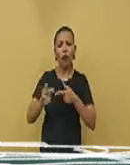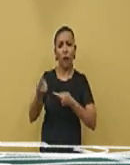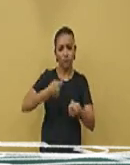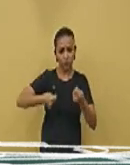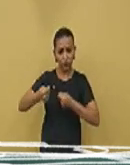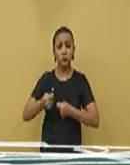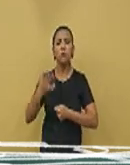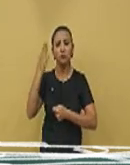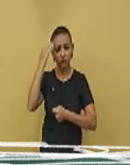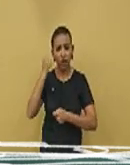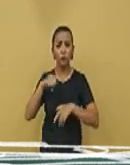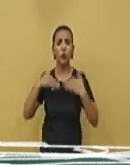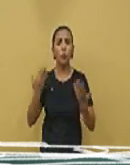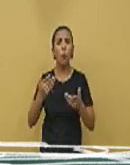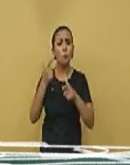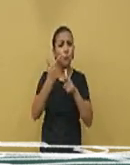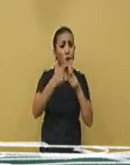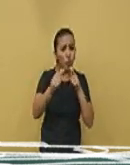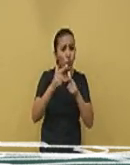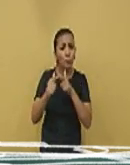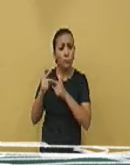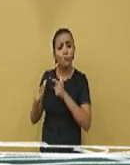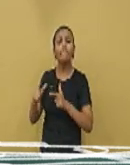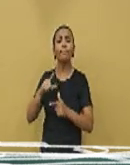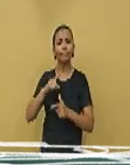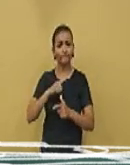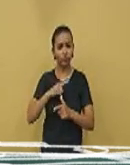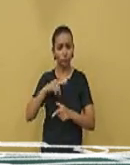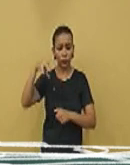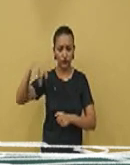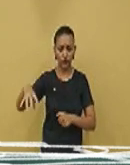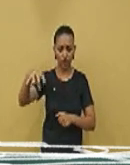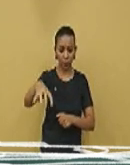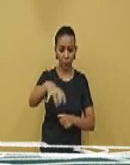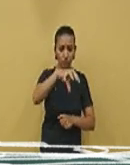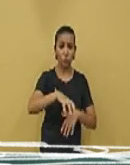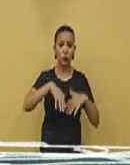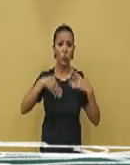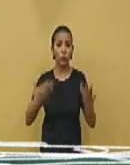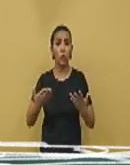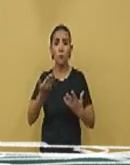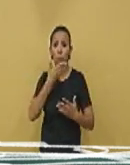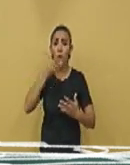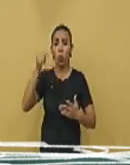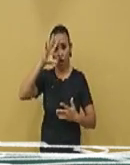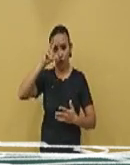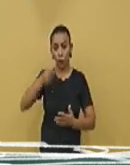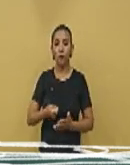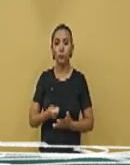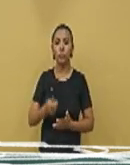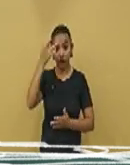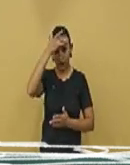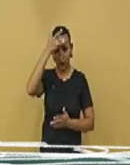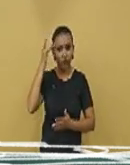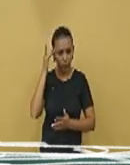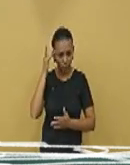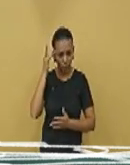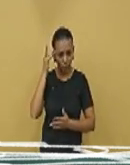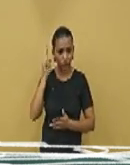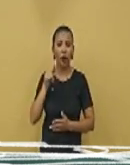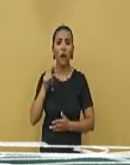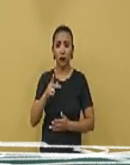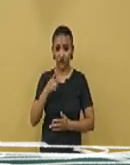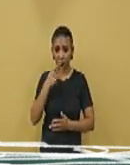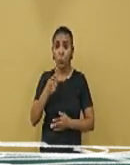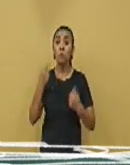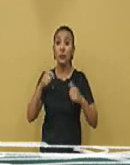é que sabemos quais são os problemas, né, dos nossos setores e quais são as soluções. Essas pessoas, professora Beth, como a senhora, têm que